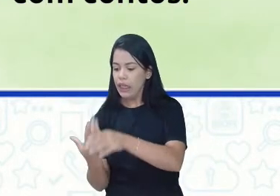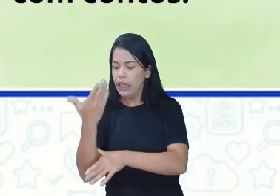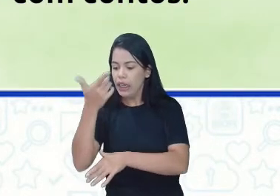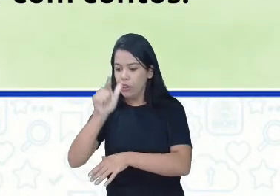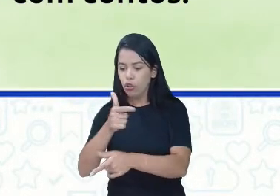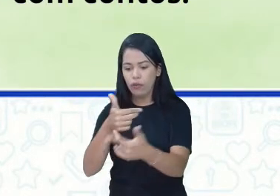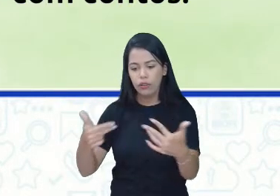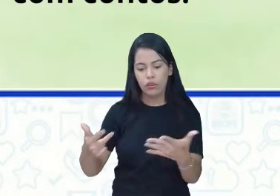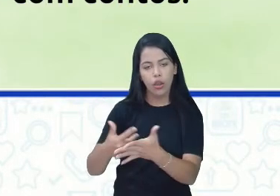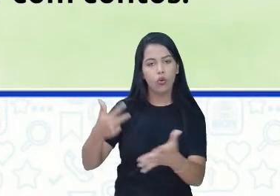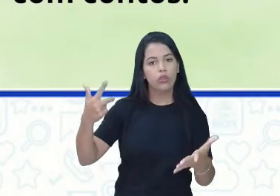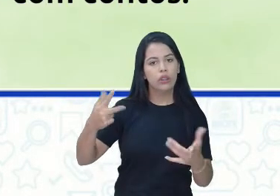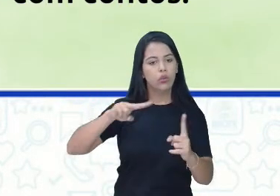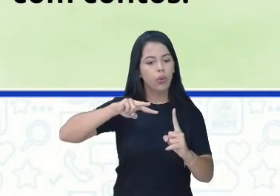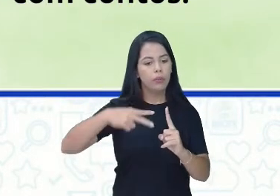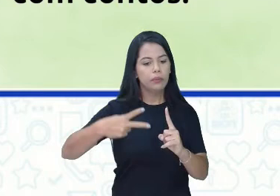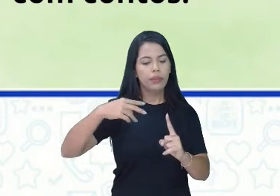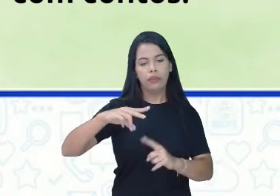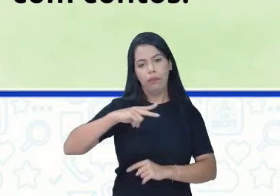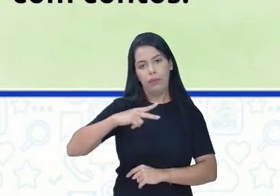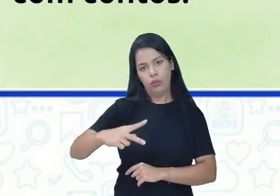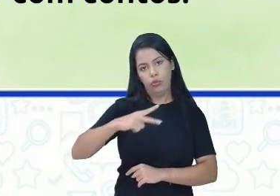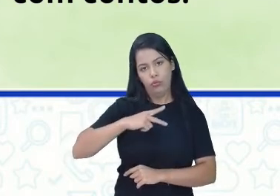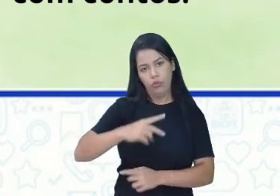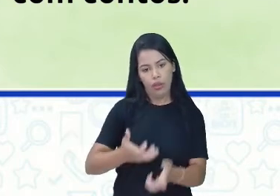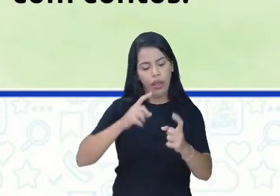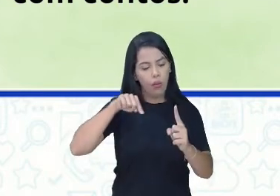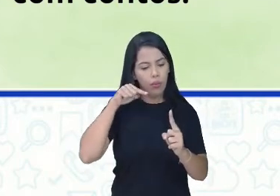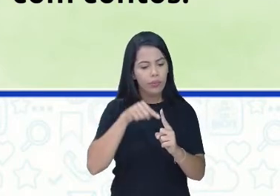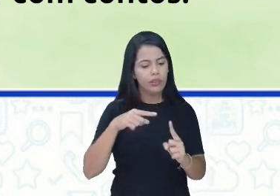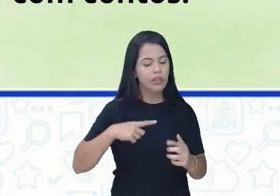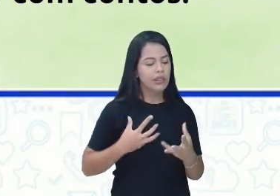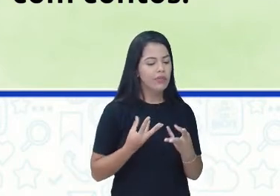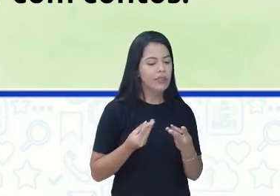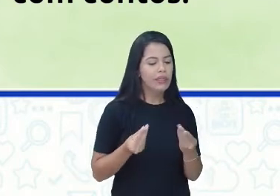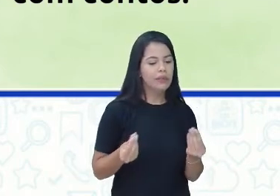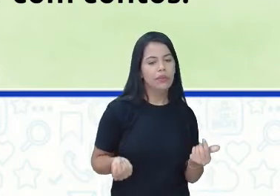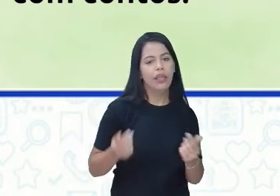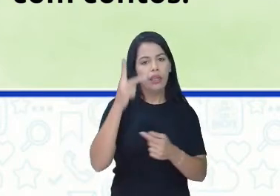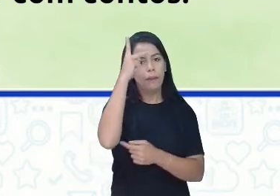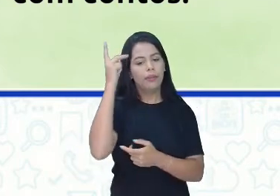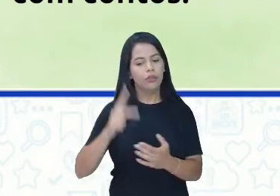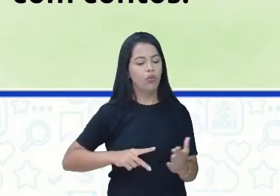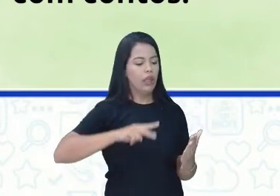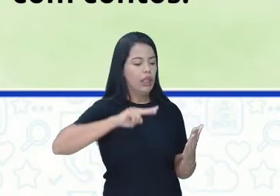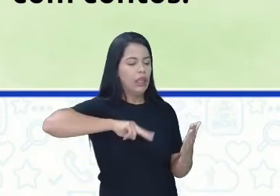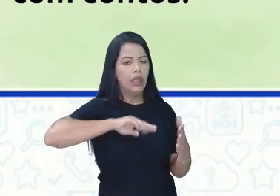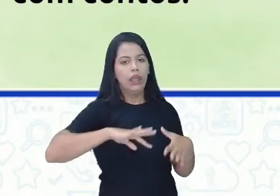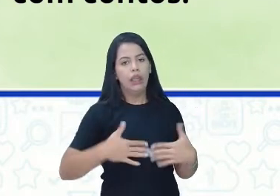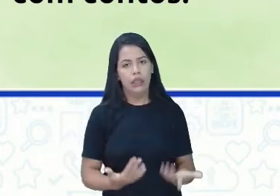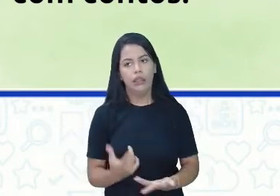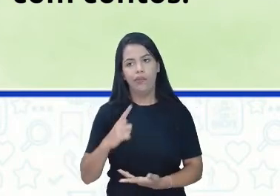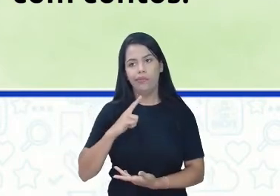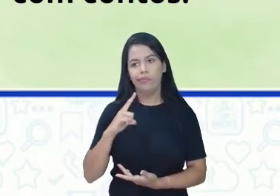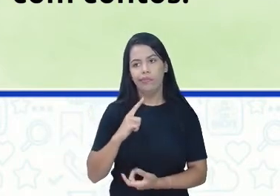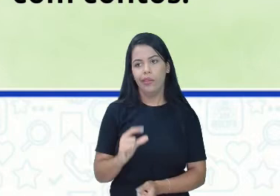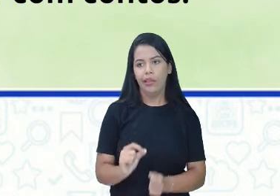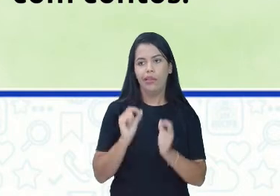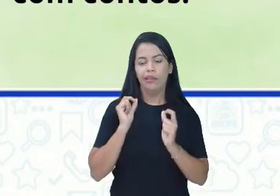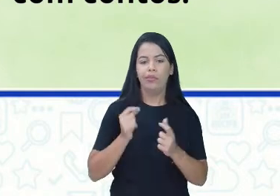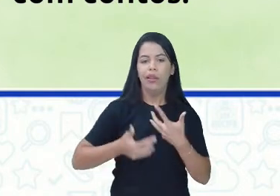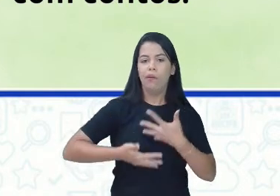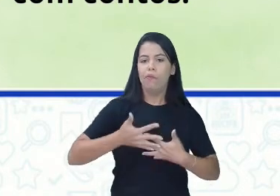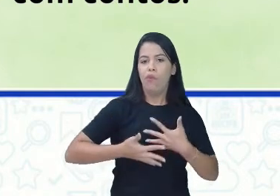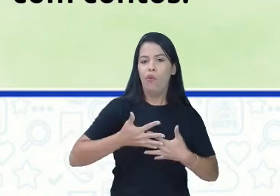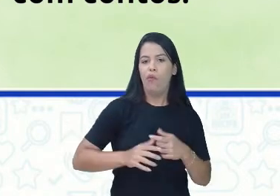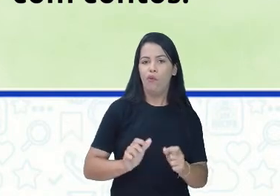e escrevem de um ponto de vista pessoal, buscando atingir a sensibilidade de seus leitores. As que têm esse tom chegam a se confundir